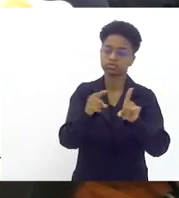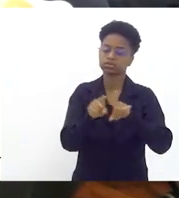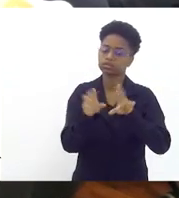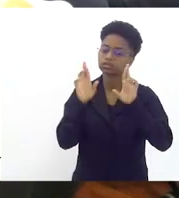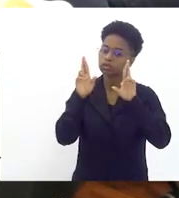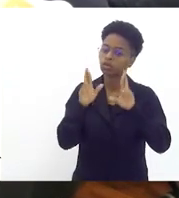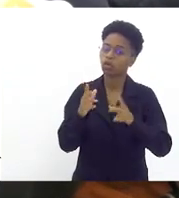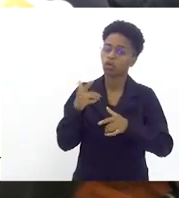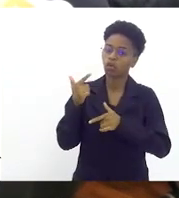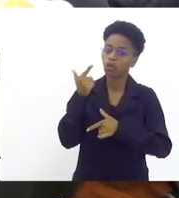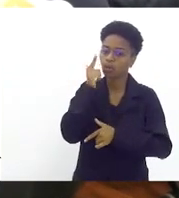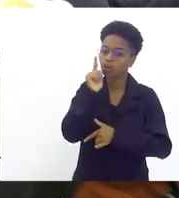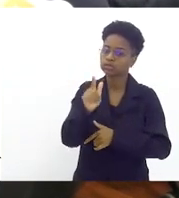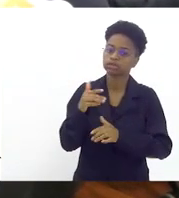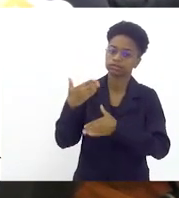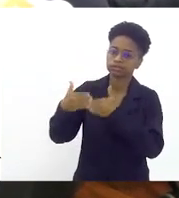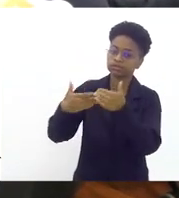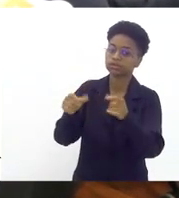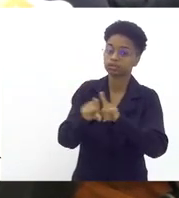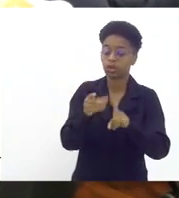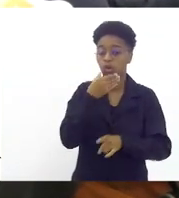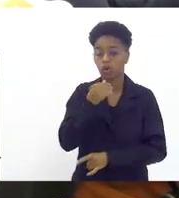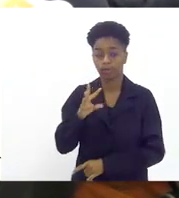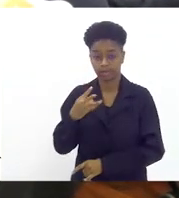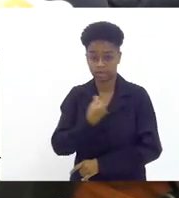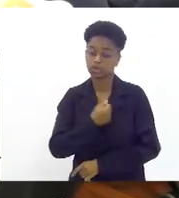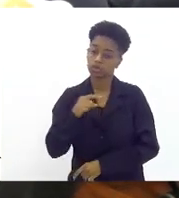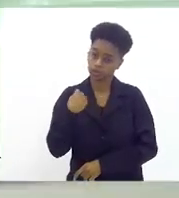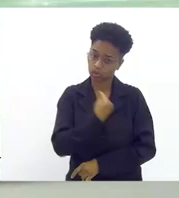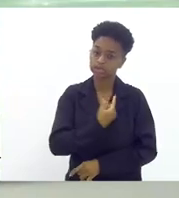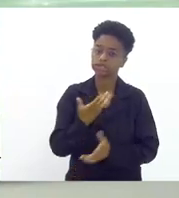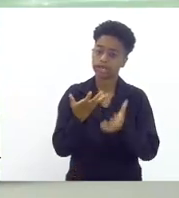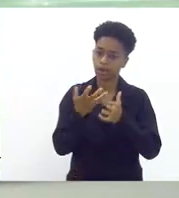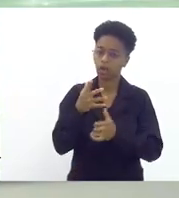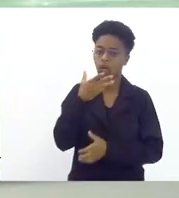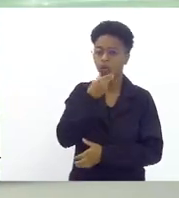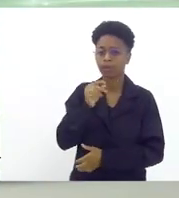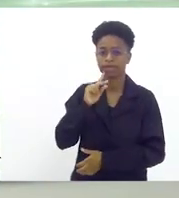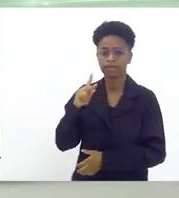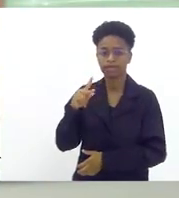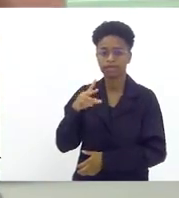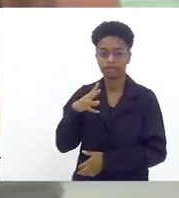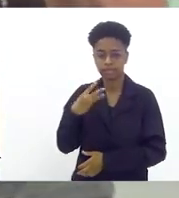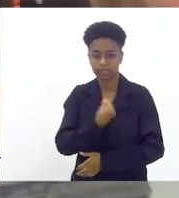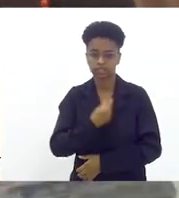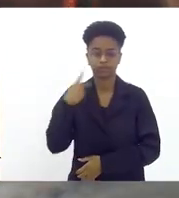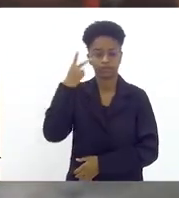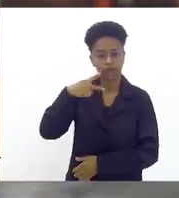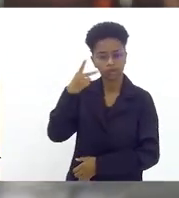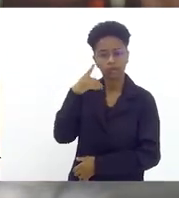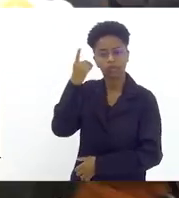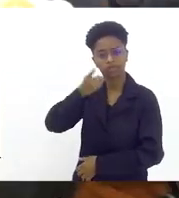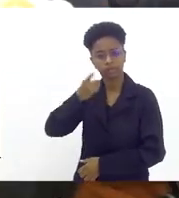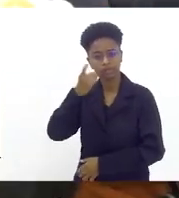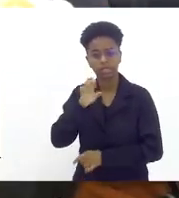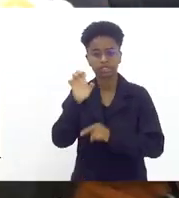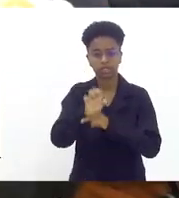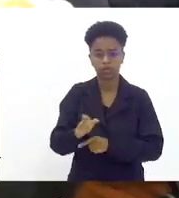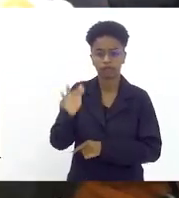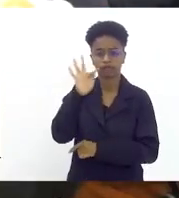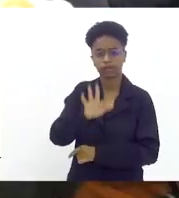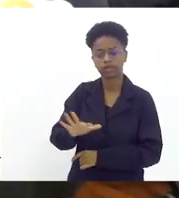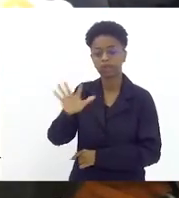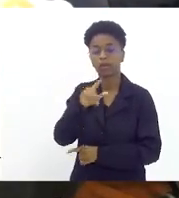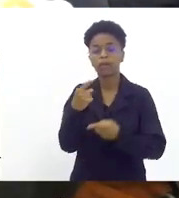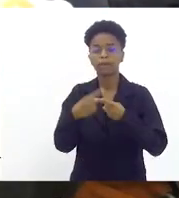crescendo cada vez mais. E homens trans, né? Queremos homens trans vereadores, queremos homens trans deputados, né, estaduais, federais, porque